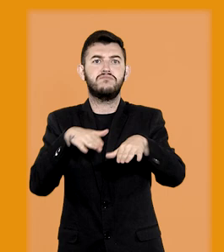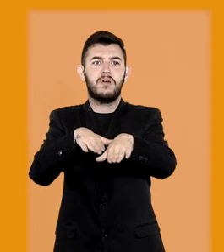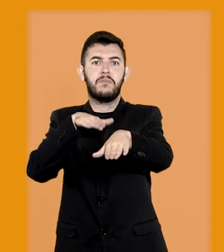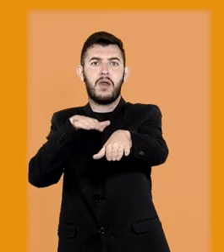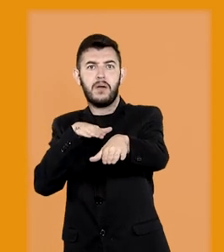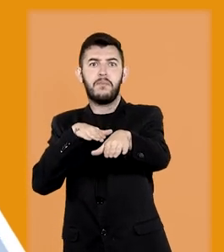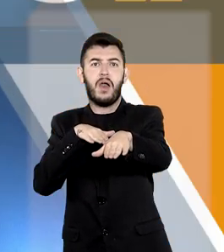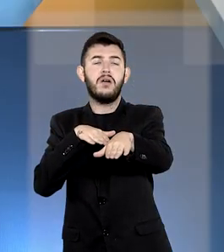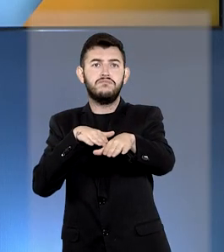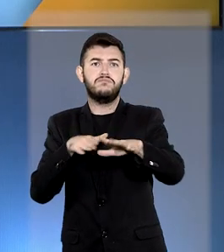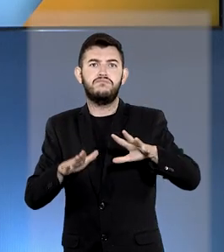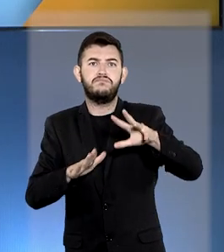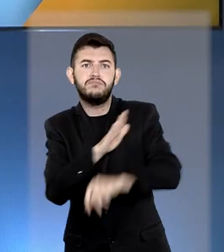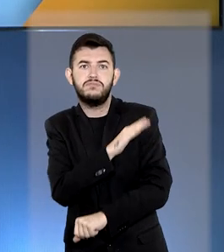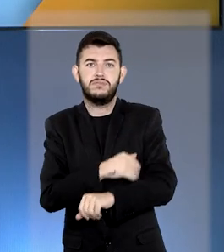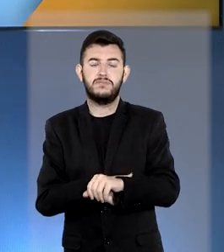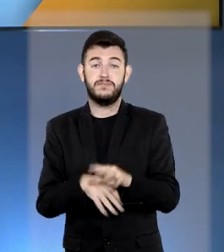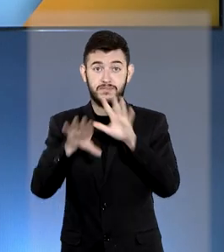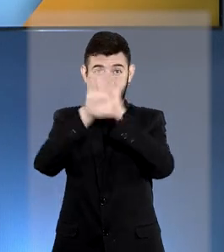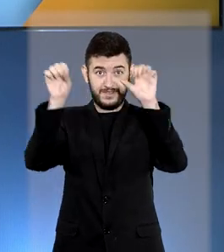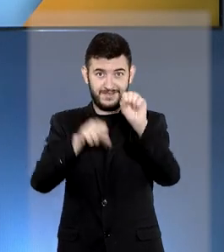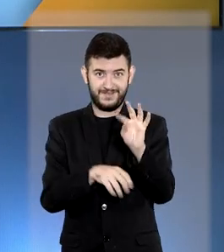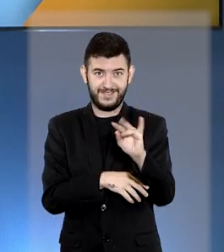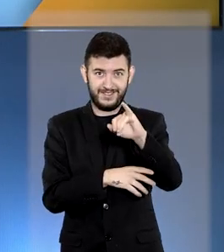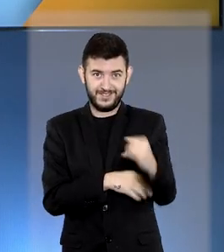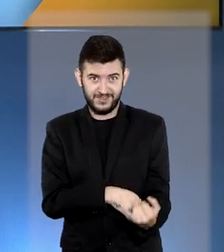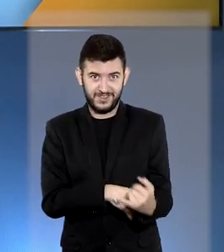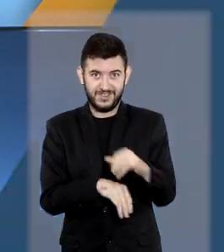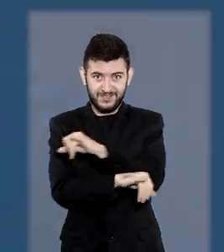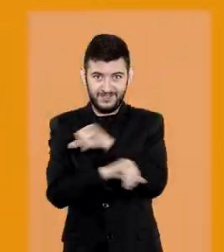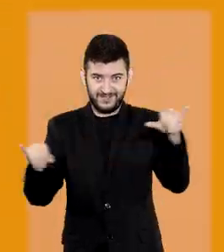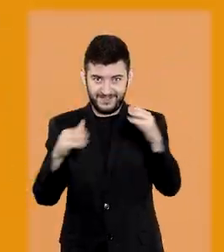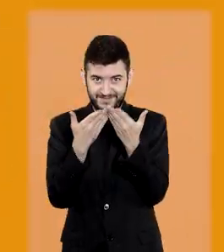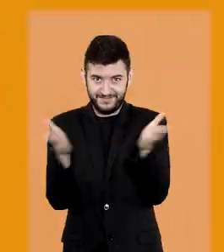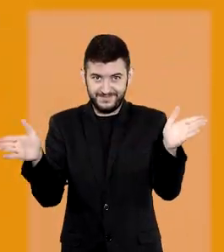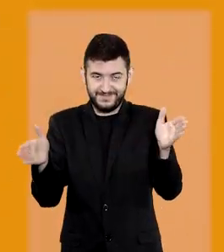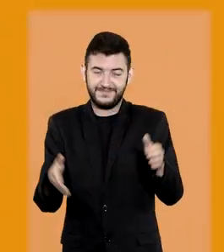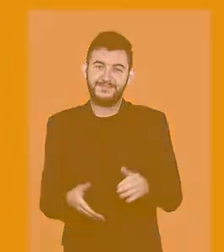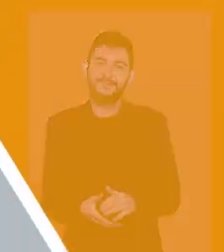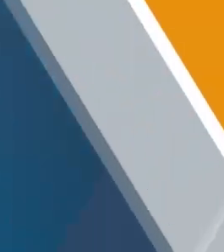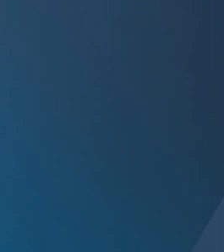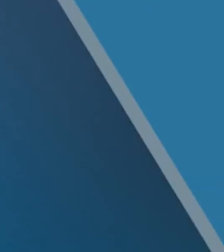de pedágio. O STJ Notícias começa agora.